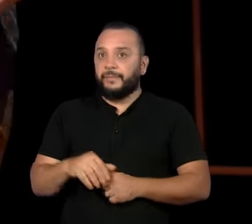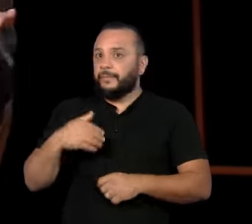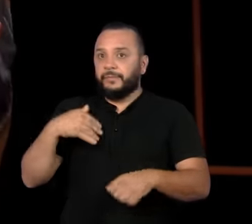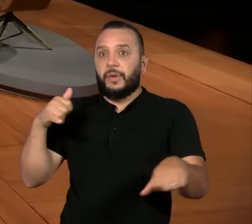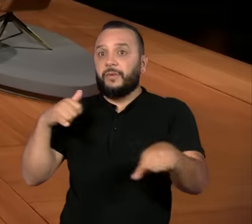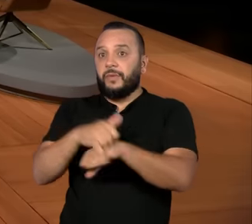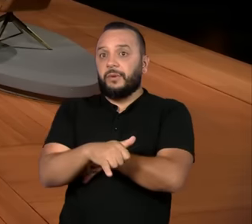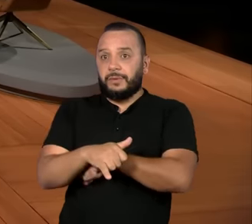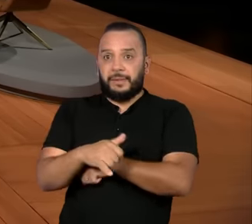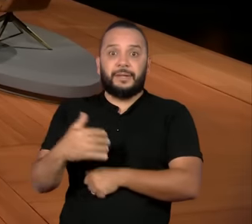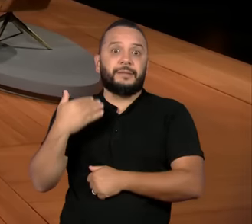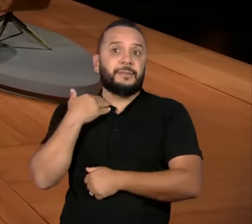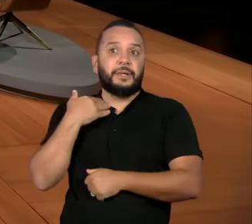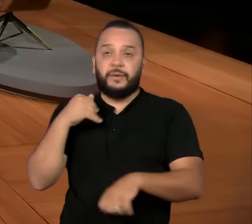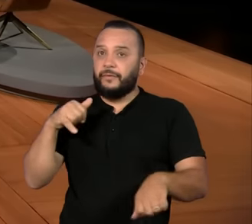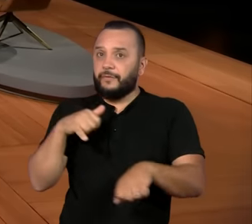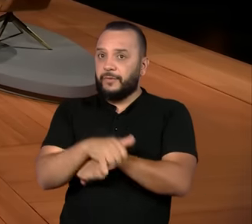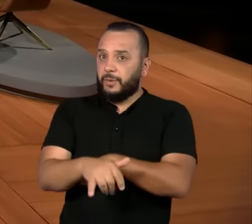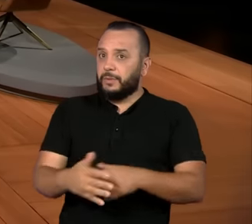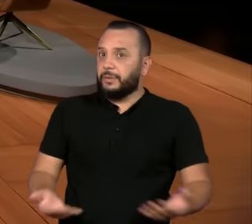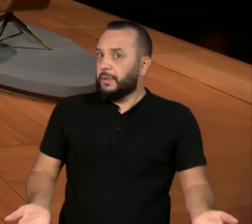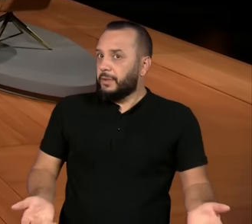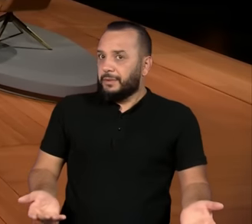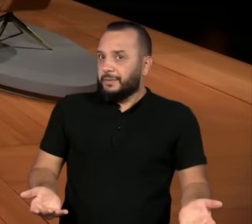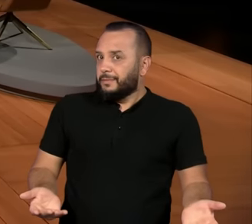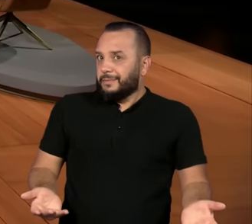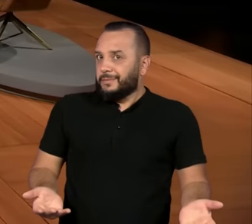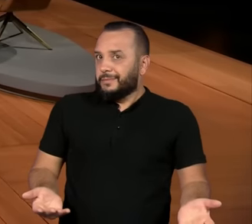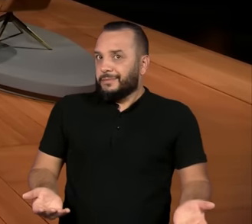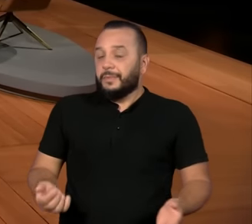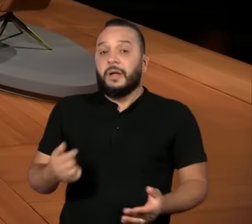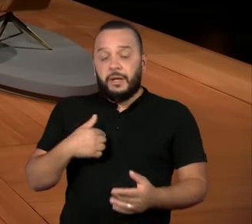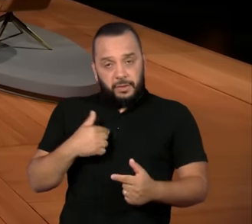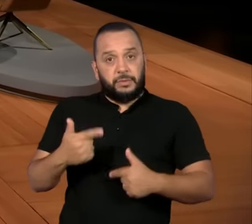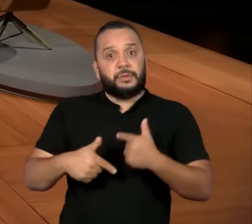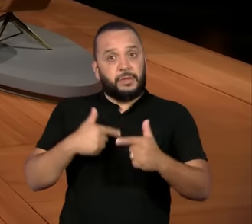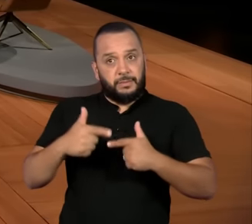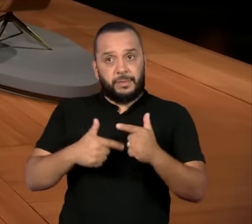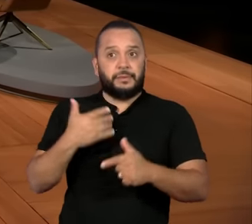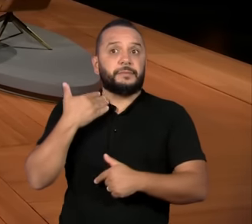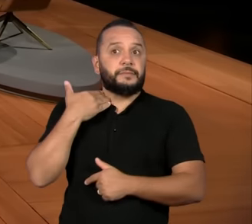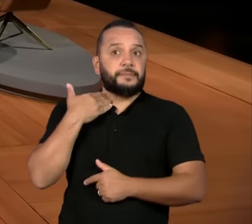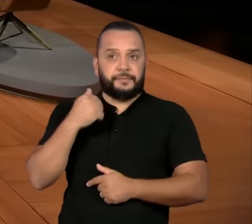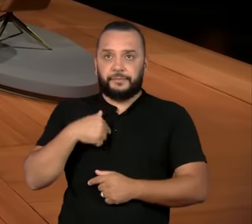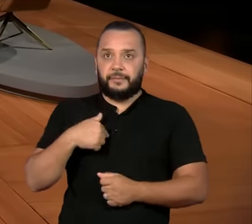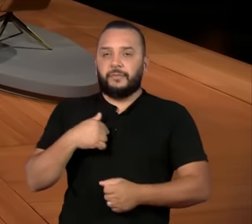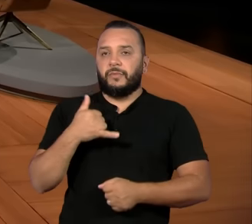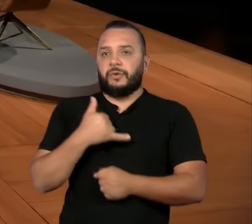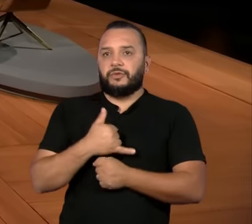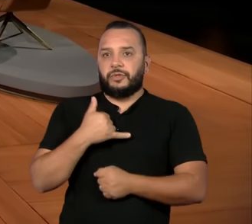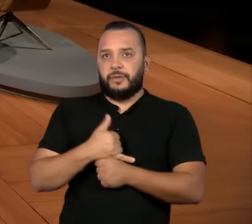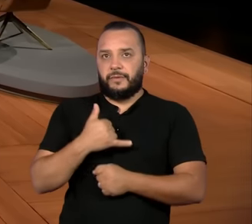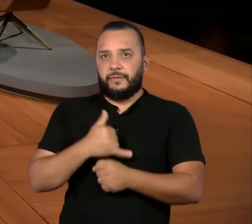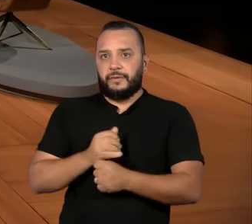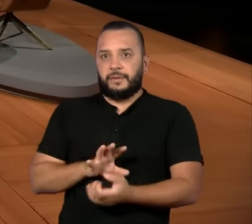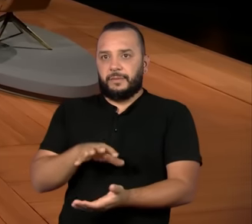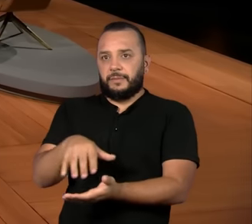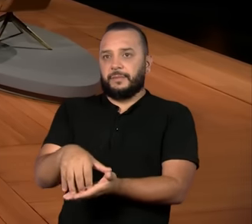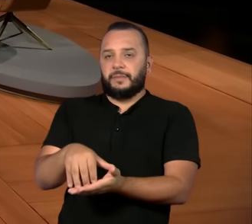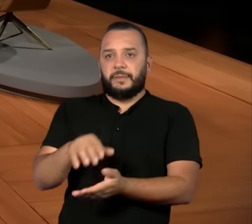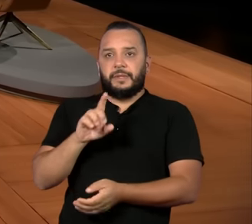ao banco naquele dia. Podia faltar, eu tinha um cargo no banco, eu era chefe do departamento